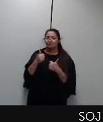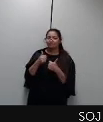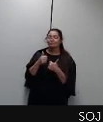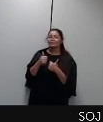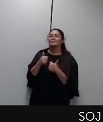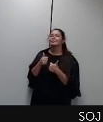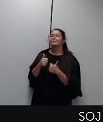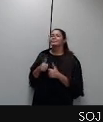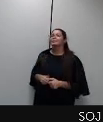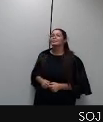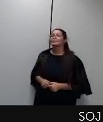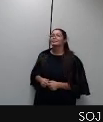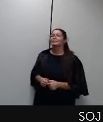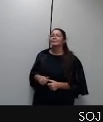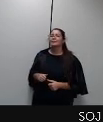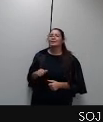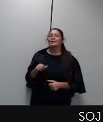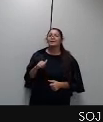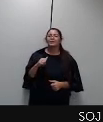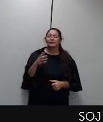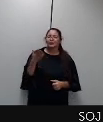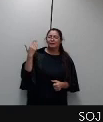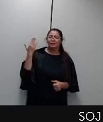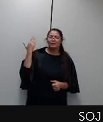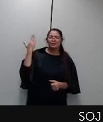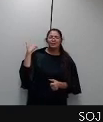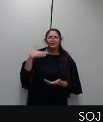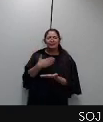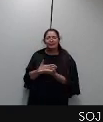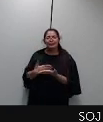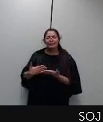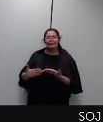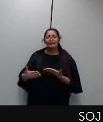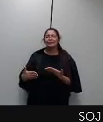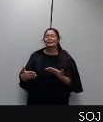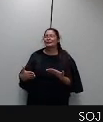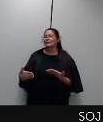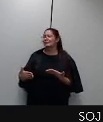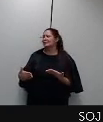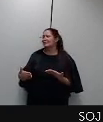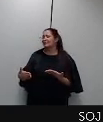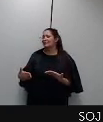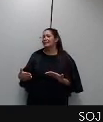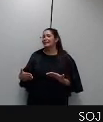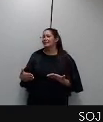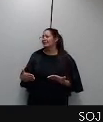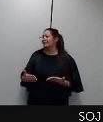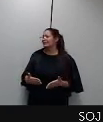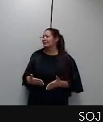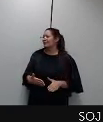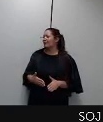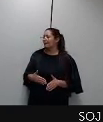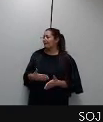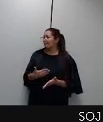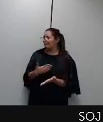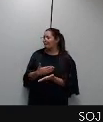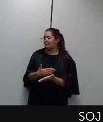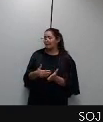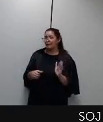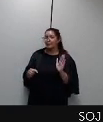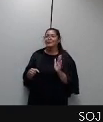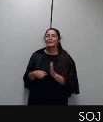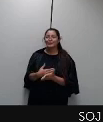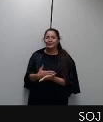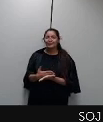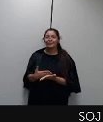era um caso de improbidade Lembra no início mesmo da sessão aí o Doutor Fábio fez o registro era um padrão de qualidade Eu me recordo até que ele